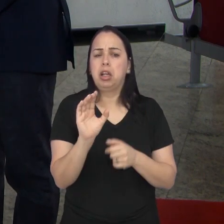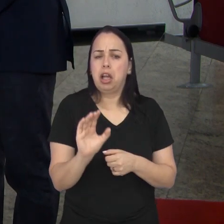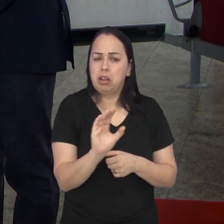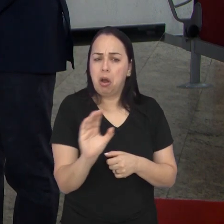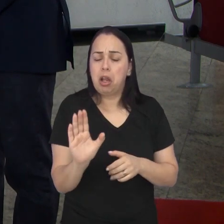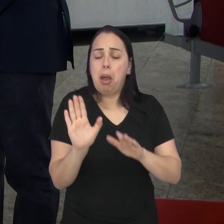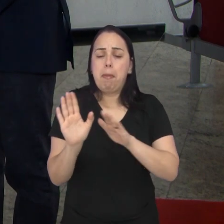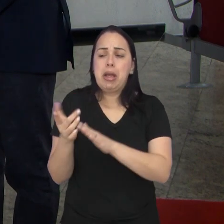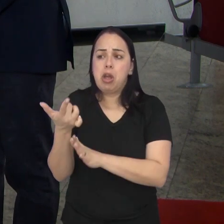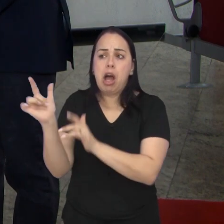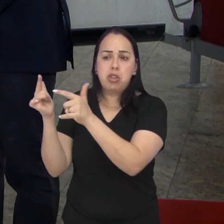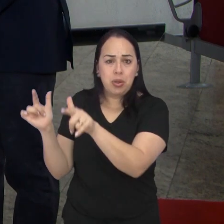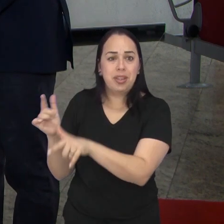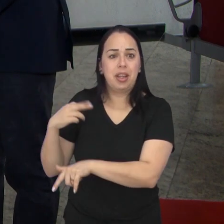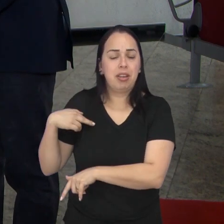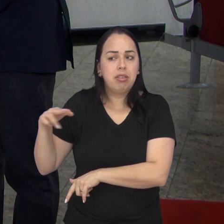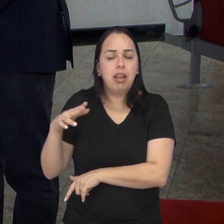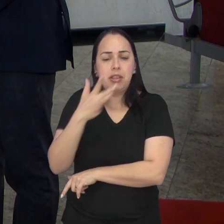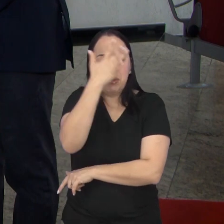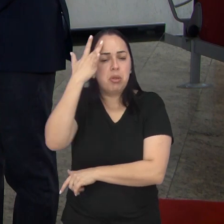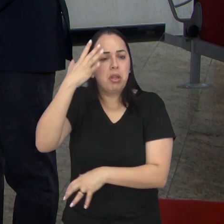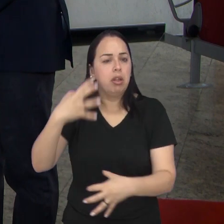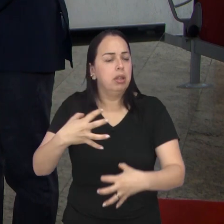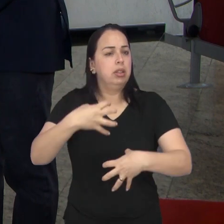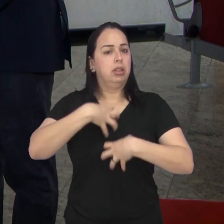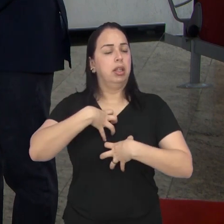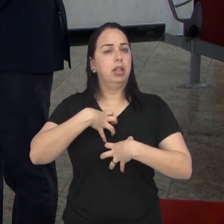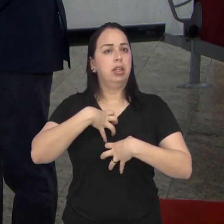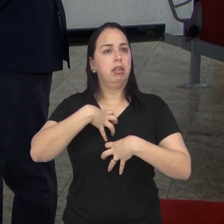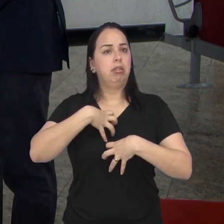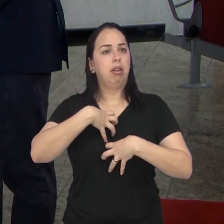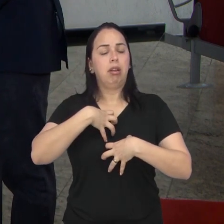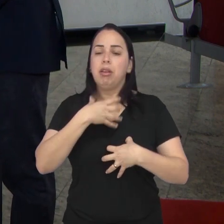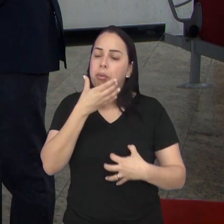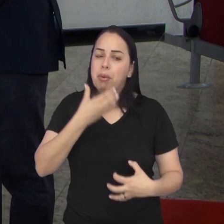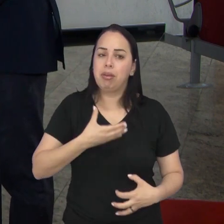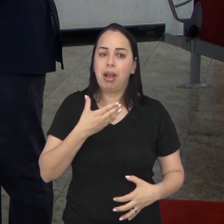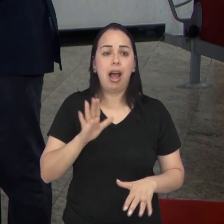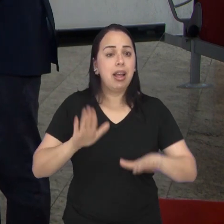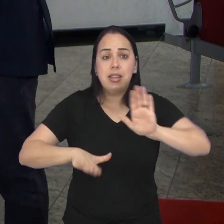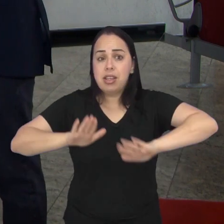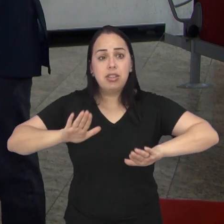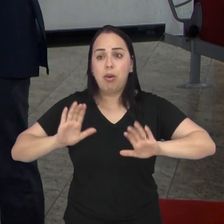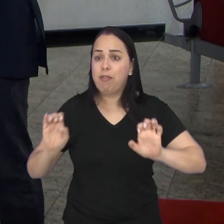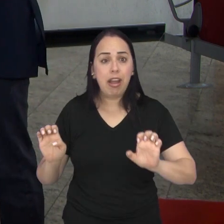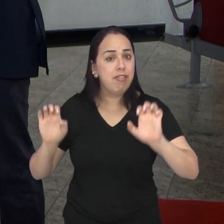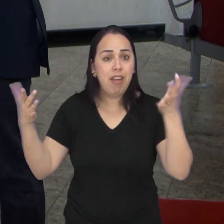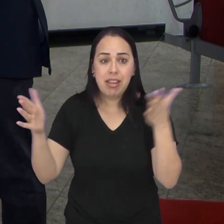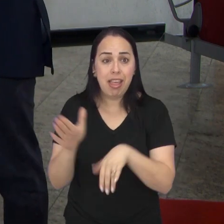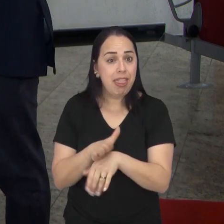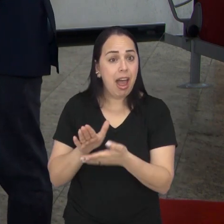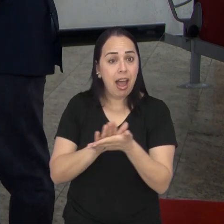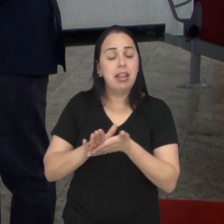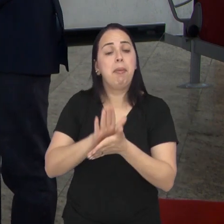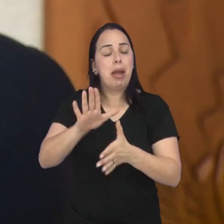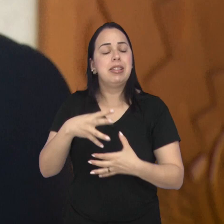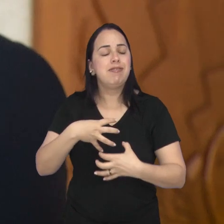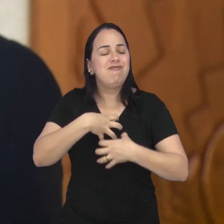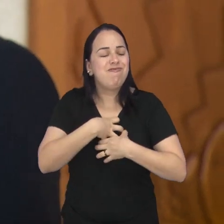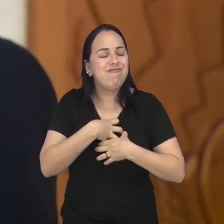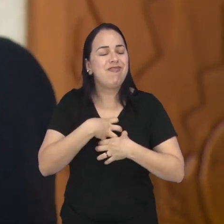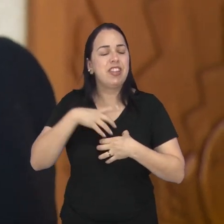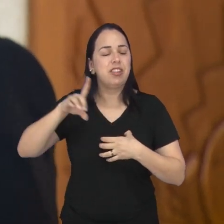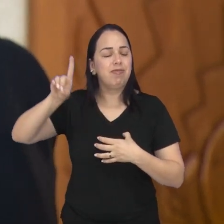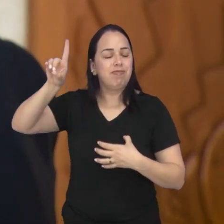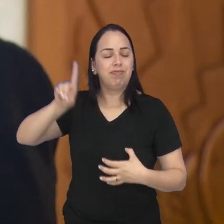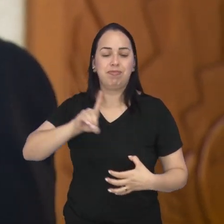essa época do ano mexe com essas pessoas, né? As pessoas, elas entram no espírito natalino, mesmo sem comemorar o nascimento de Cristo. Então, é